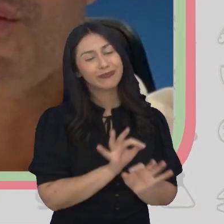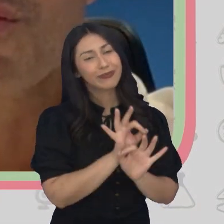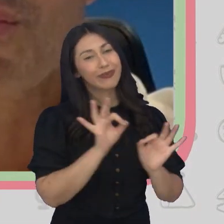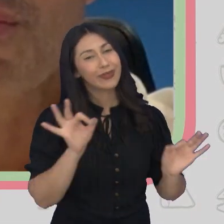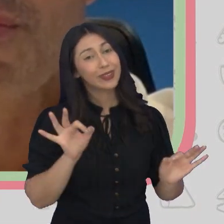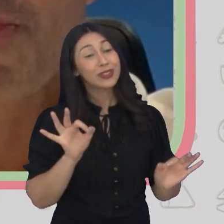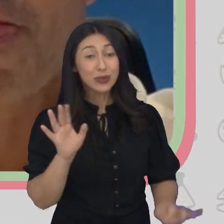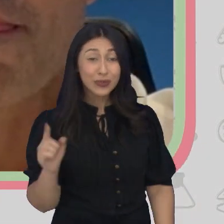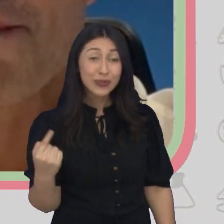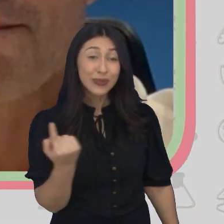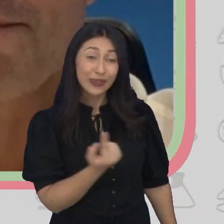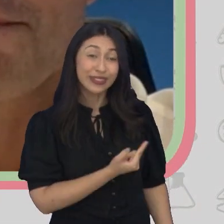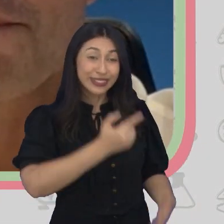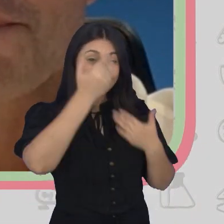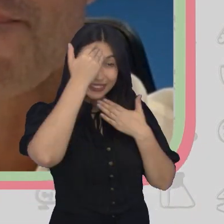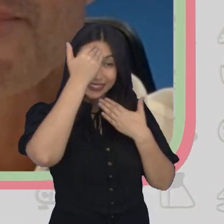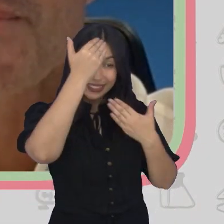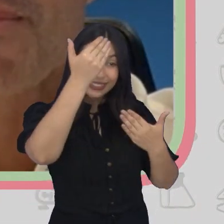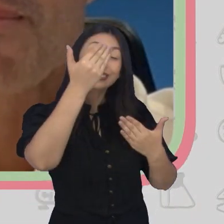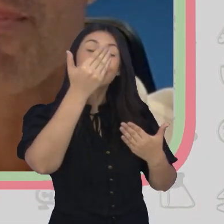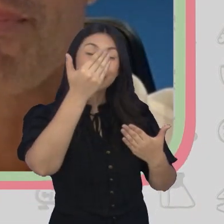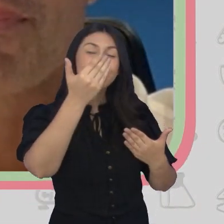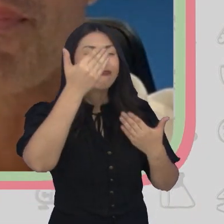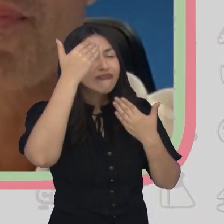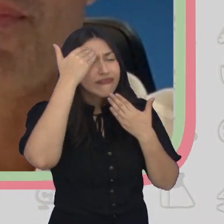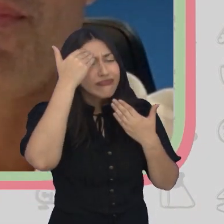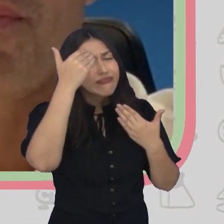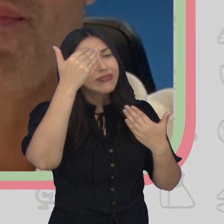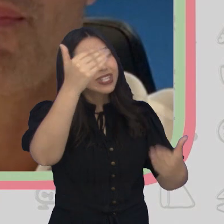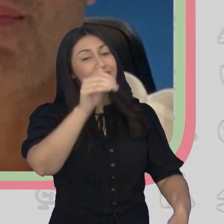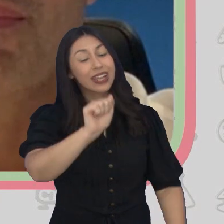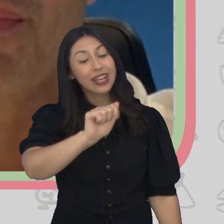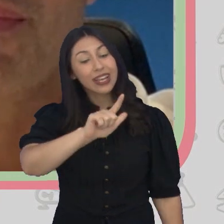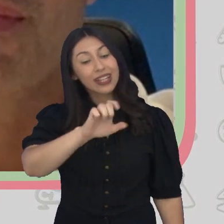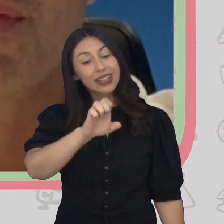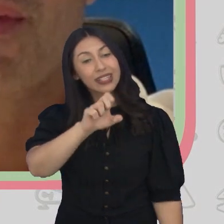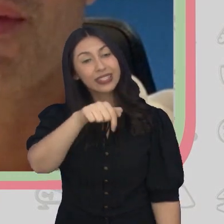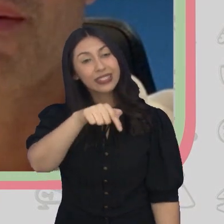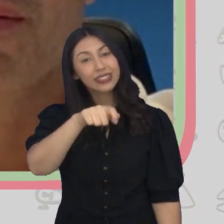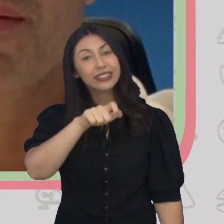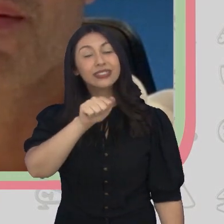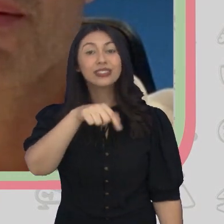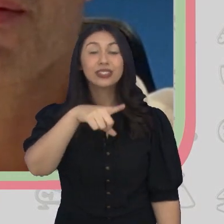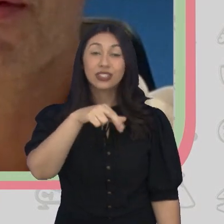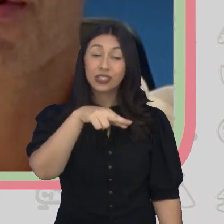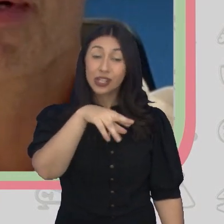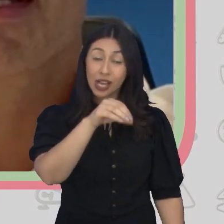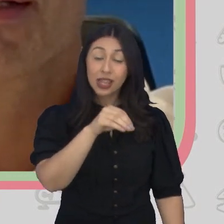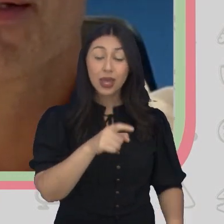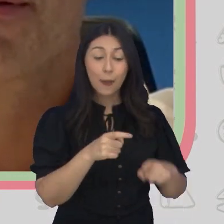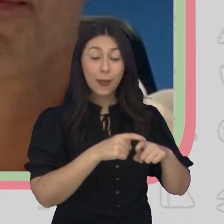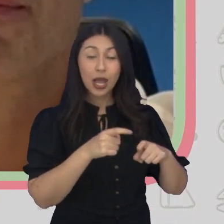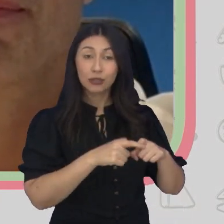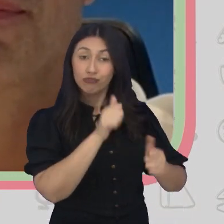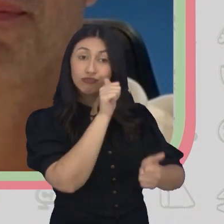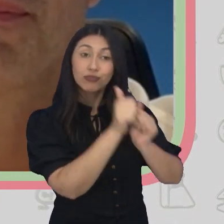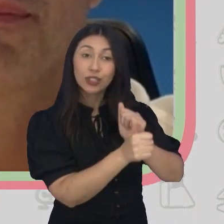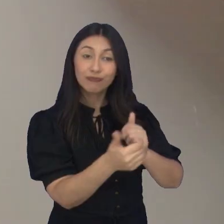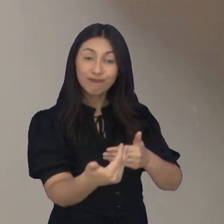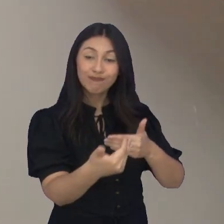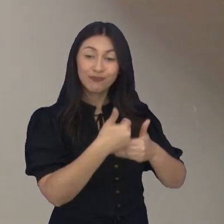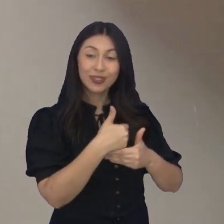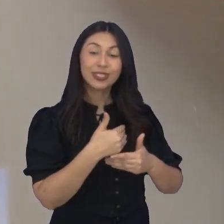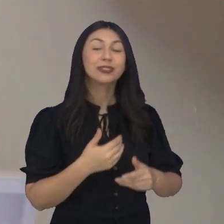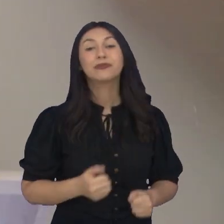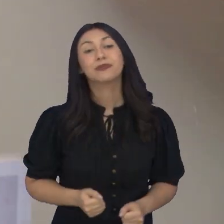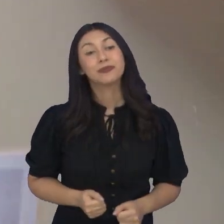Ótimo! Nós que agradecemos. Muito obrigada, doutor Alexandre Paiva, que é médico do esporte, pela participação no nosso programa.